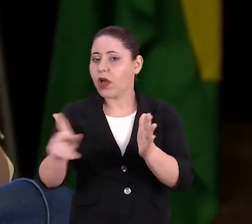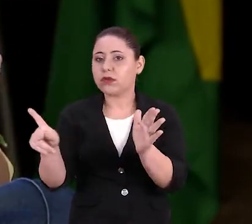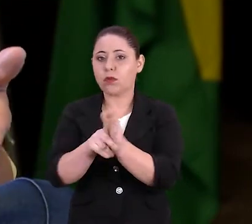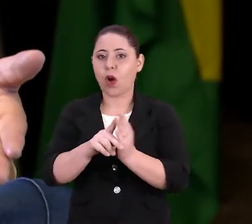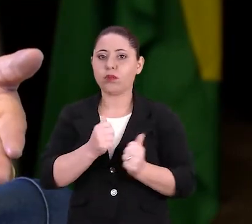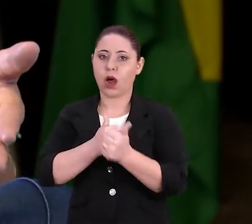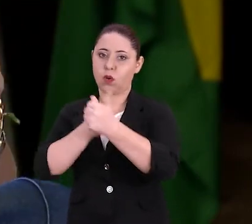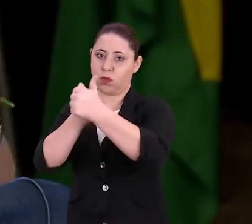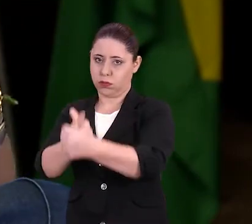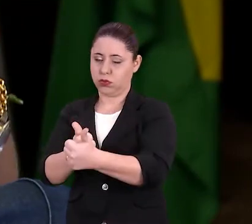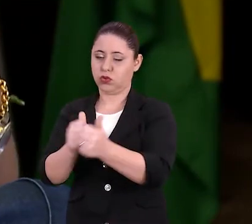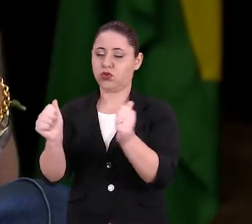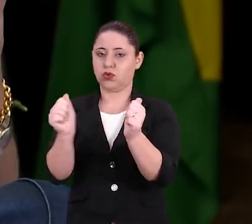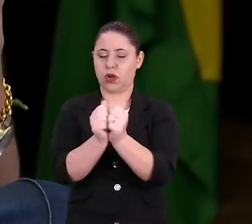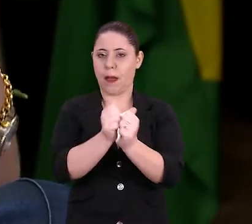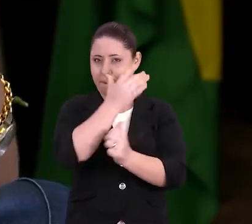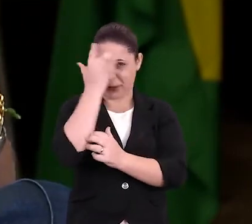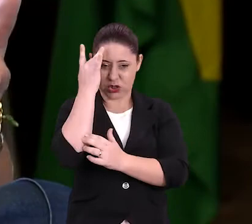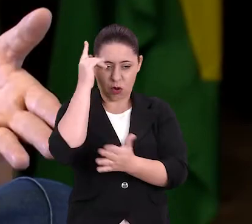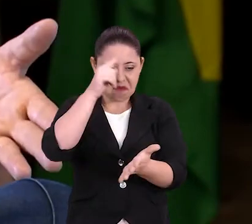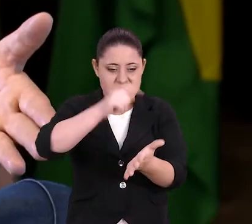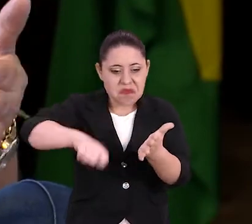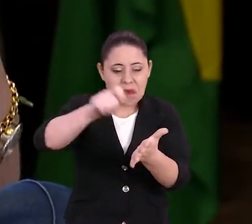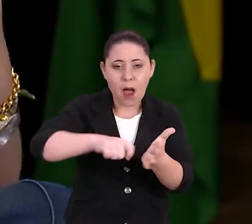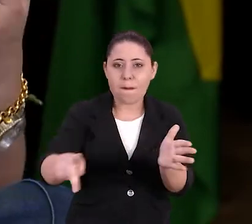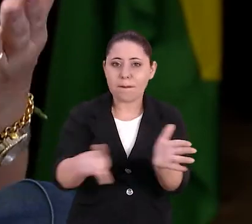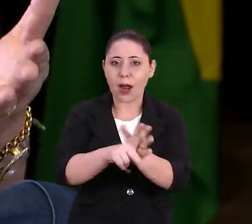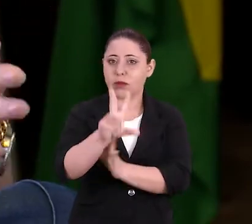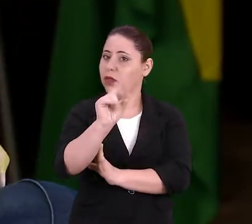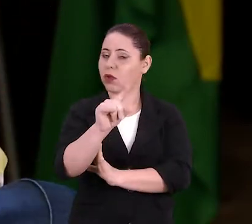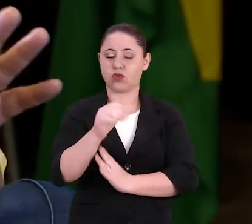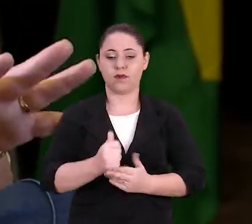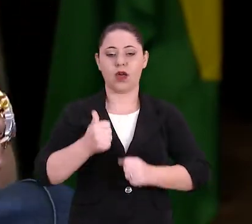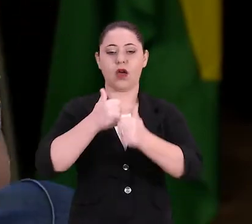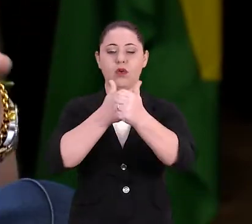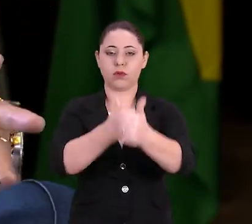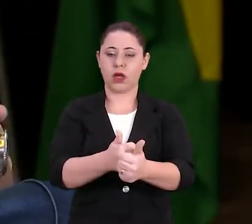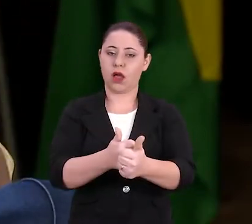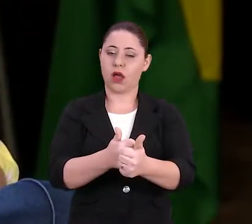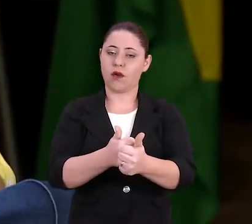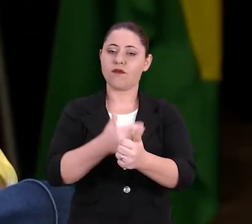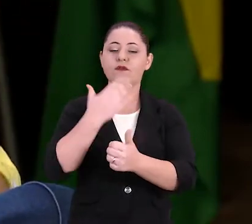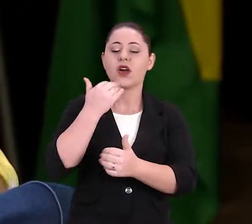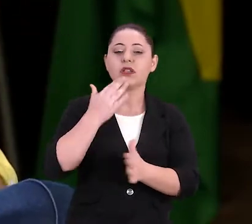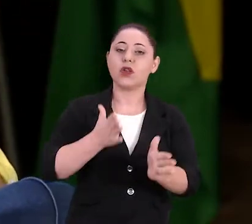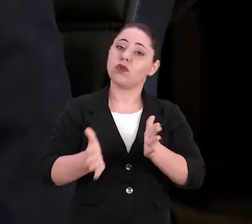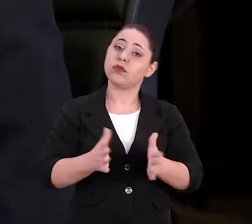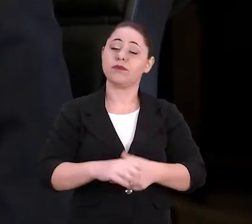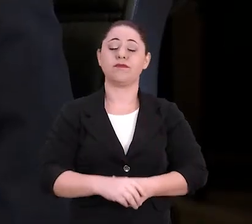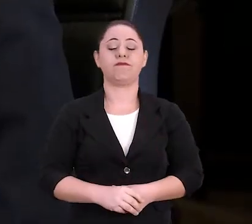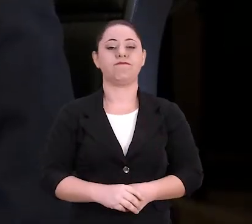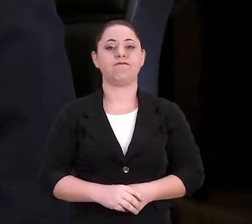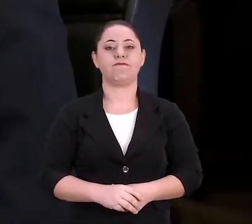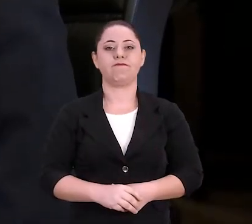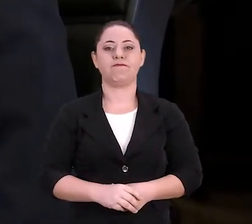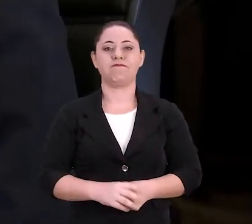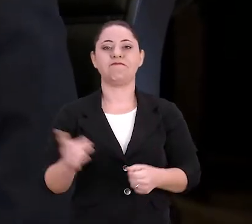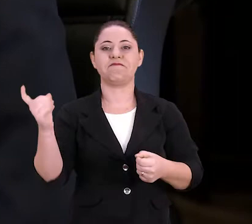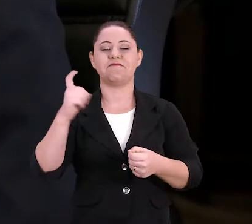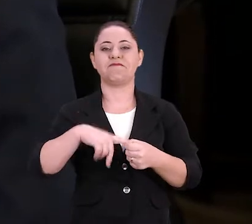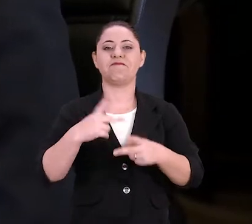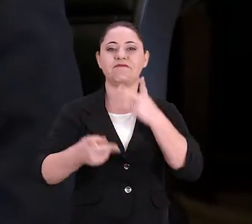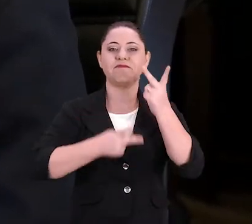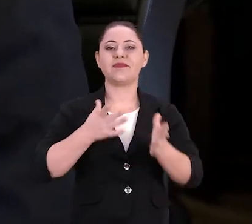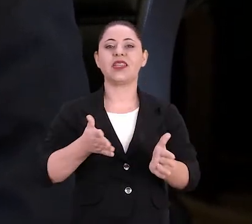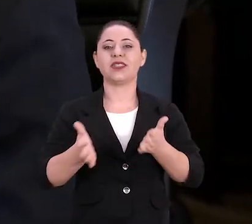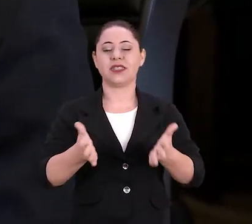dele o acompanhe, mas essa pessoa não vai registrar o voto, só vai acompanhar para facilitar o acesso. Voltando a falar